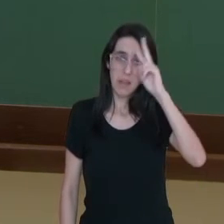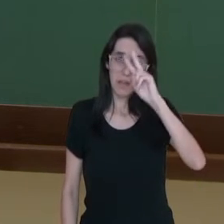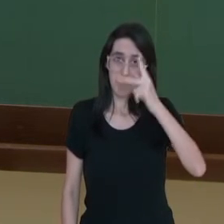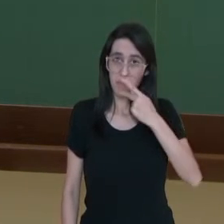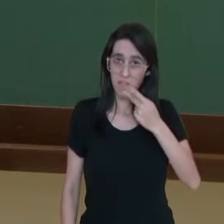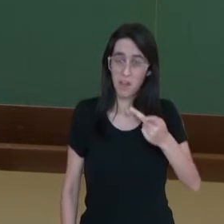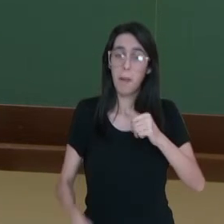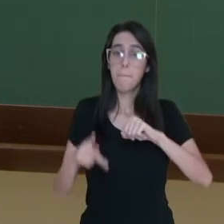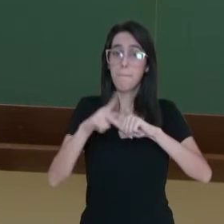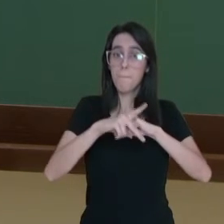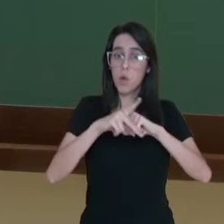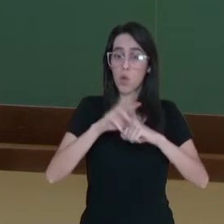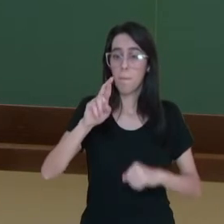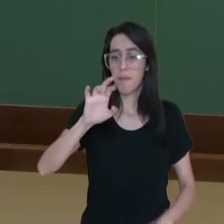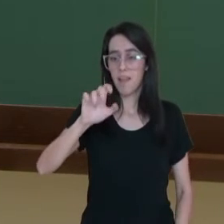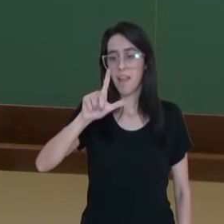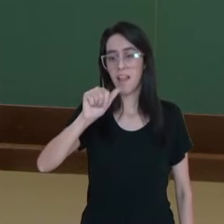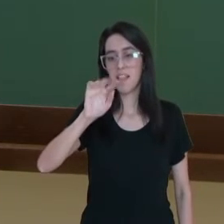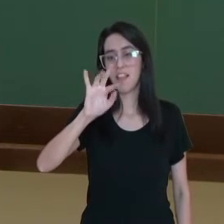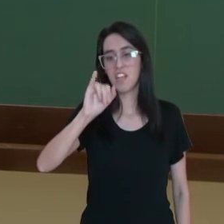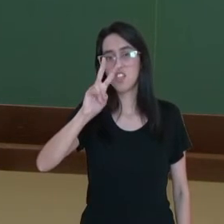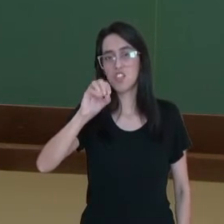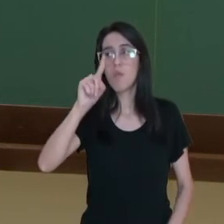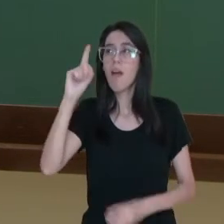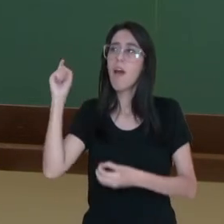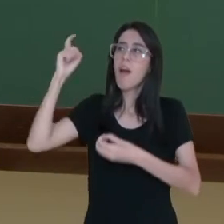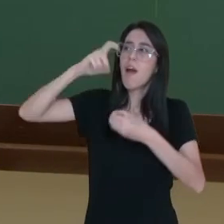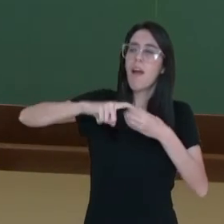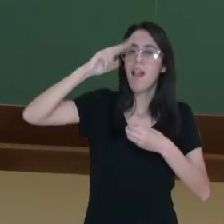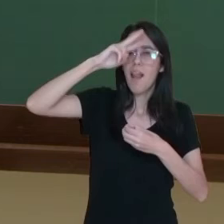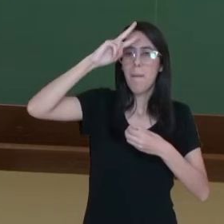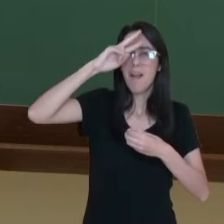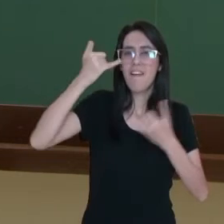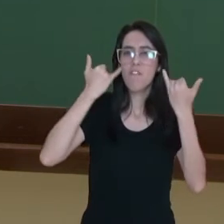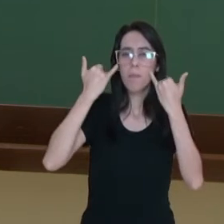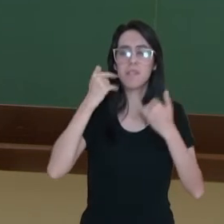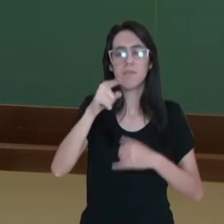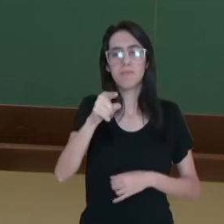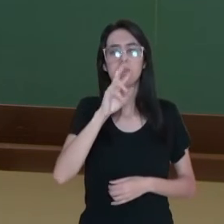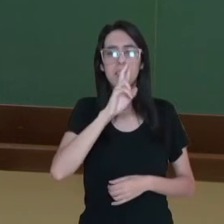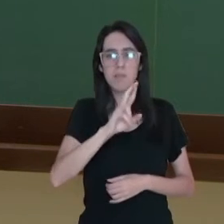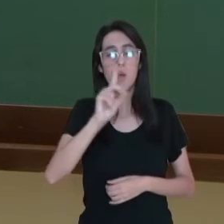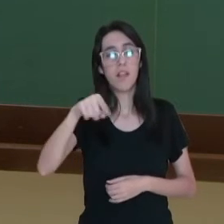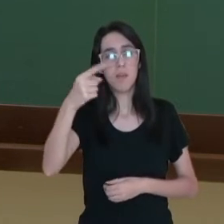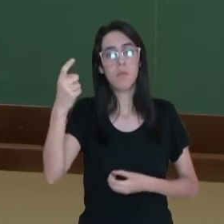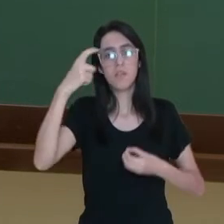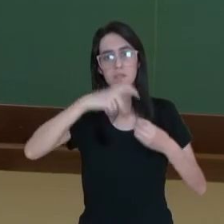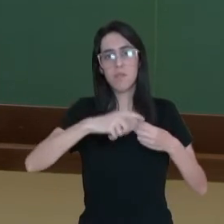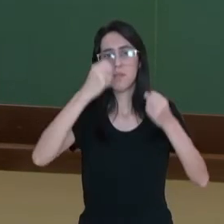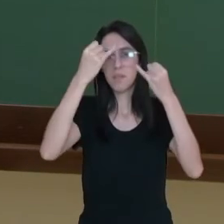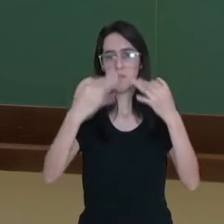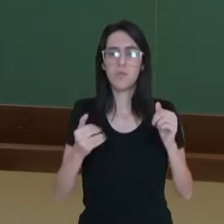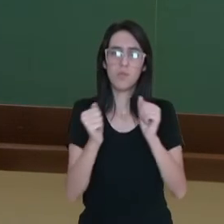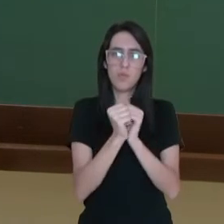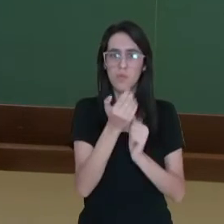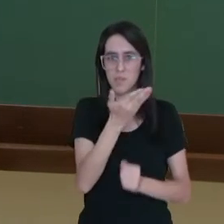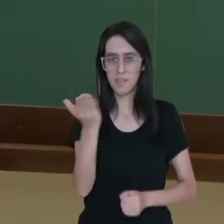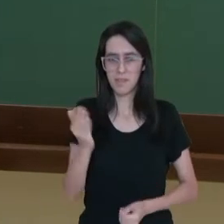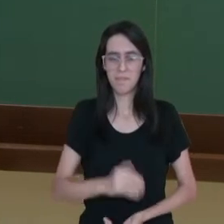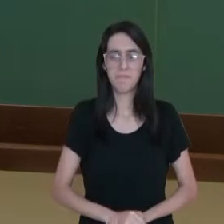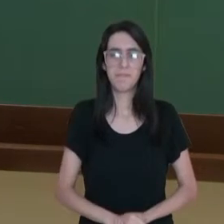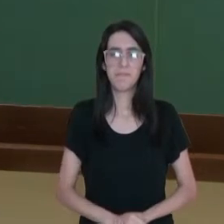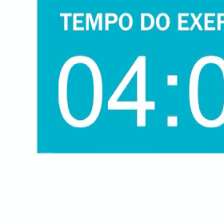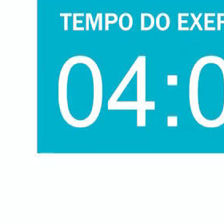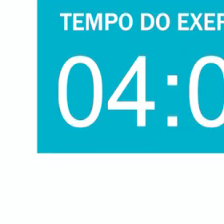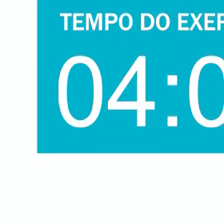pronomes relativos, eles servem para retomar uma informação. Pensa um pouquinho que eu volto já já corrigindo essa questão com